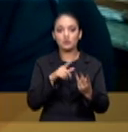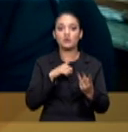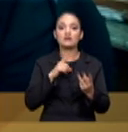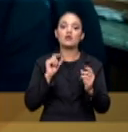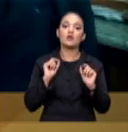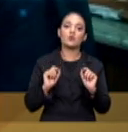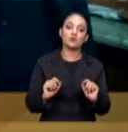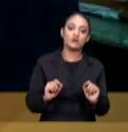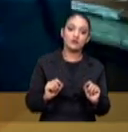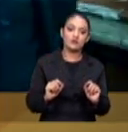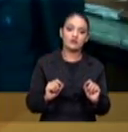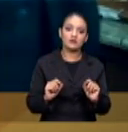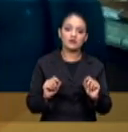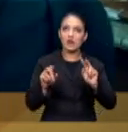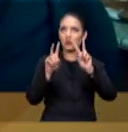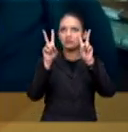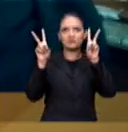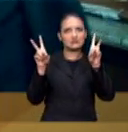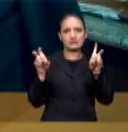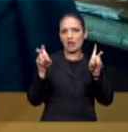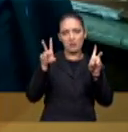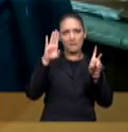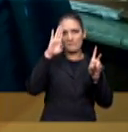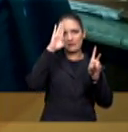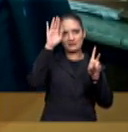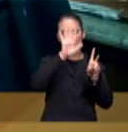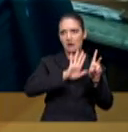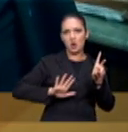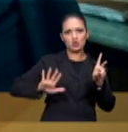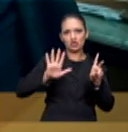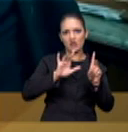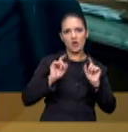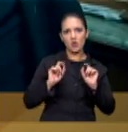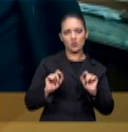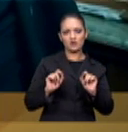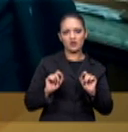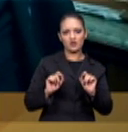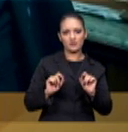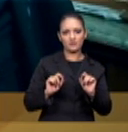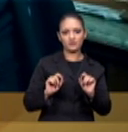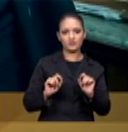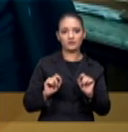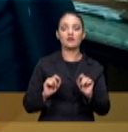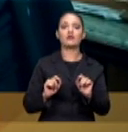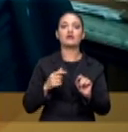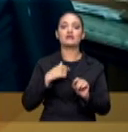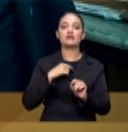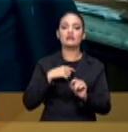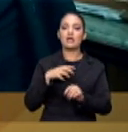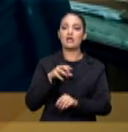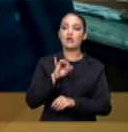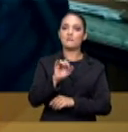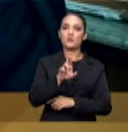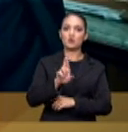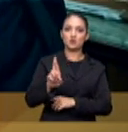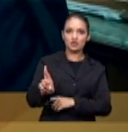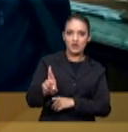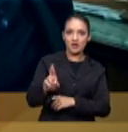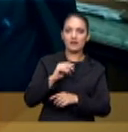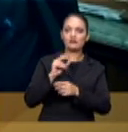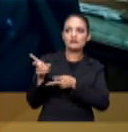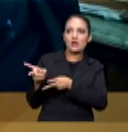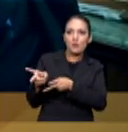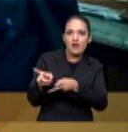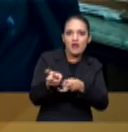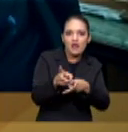temos como pano de fundo, propriamente dito, a retenção na fonte do imposto de